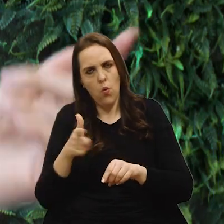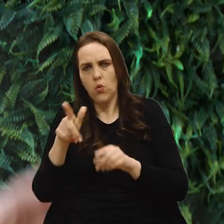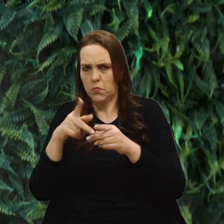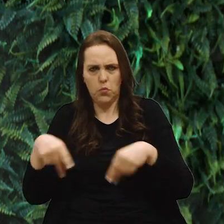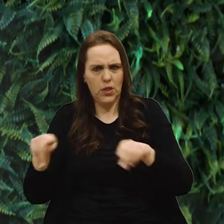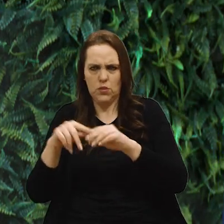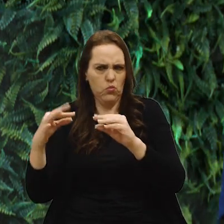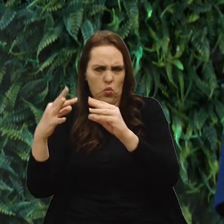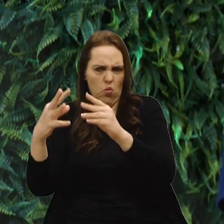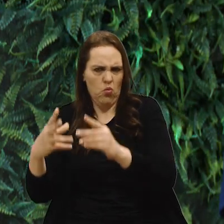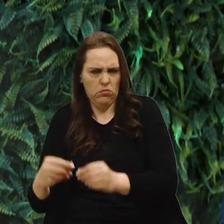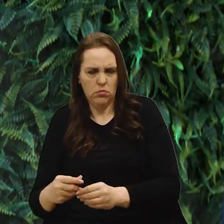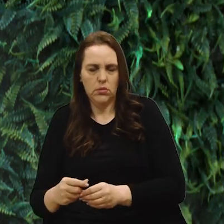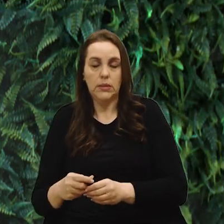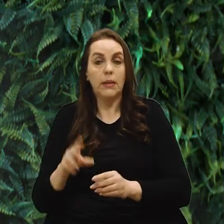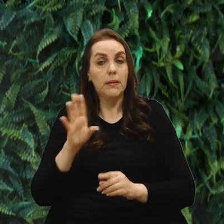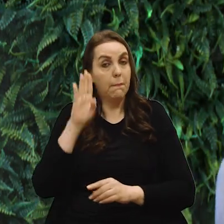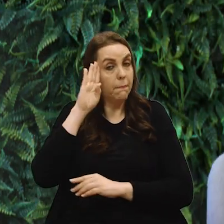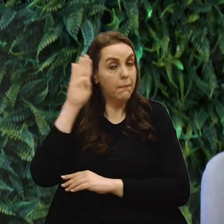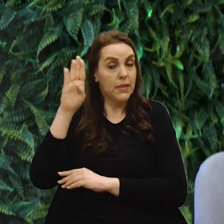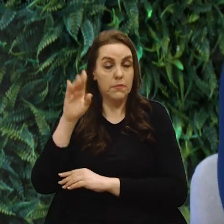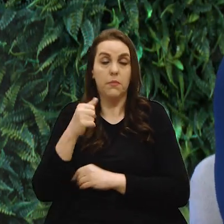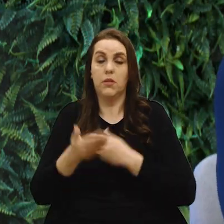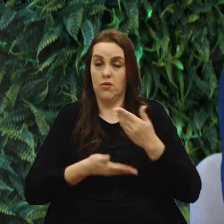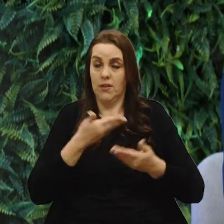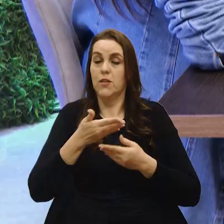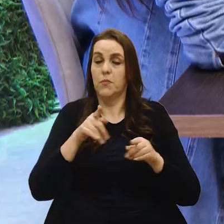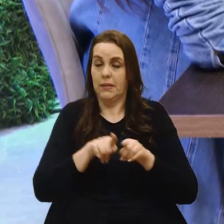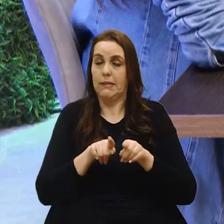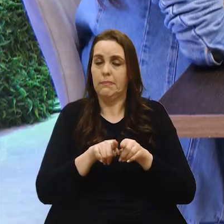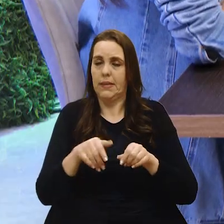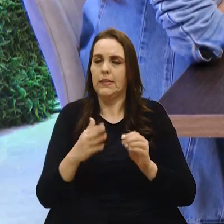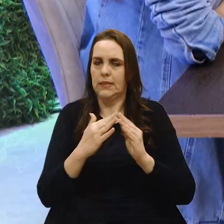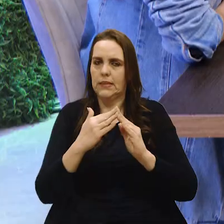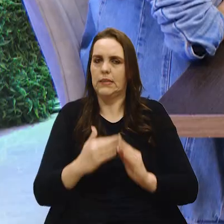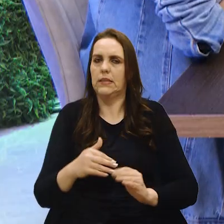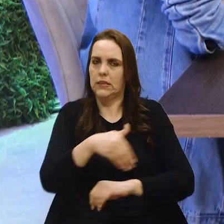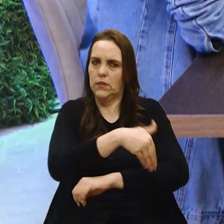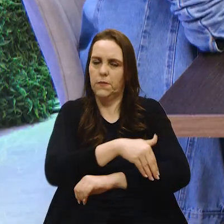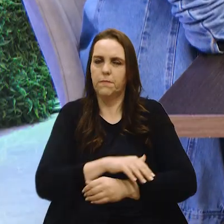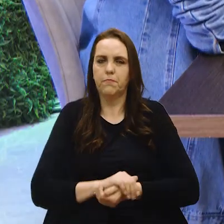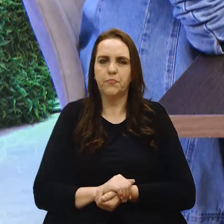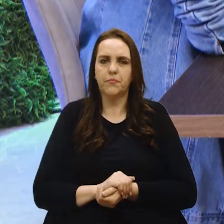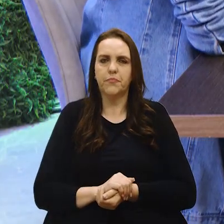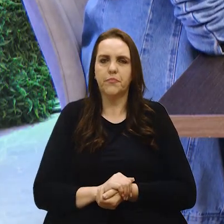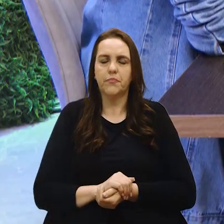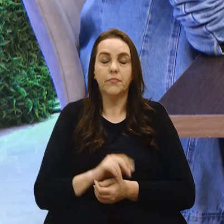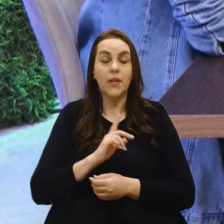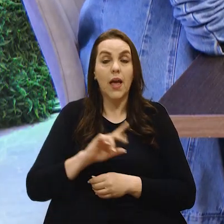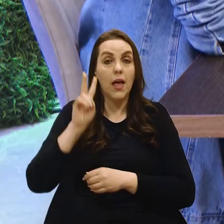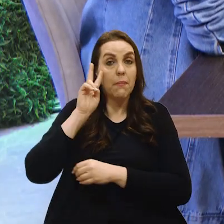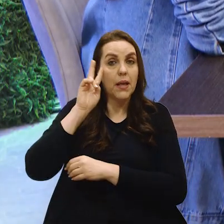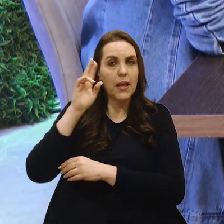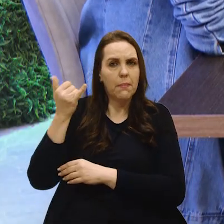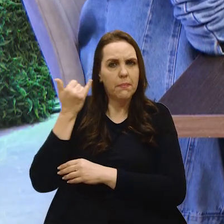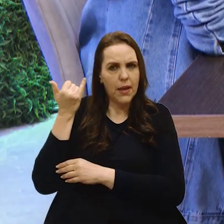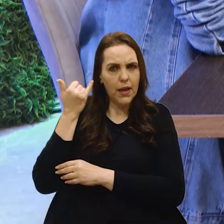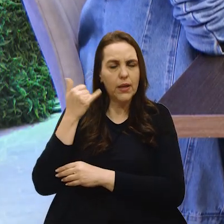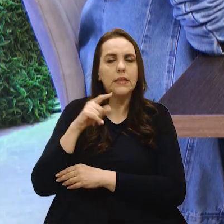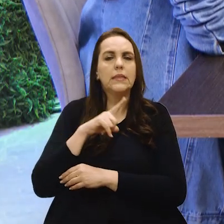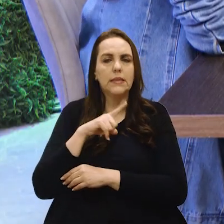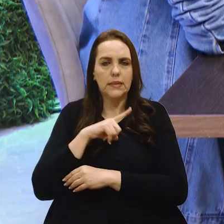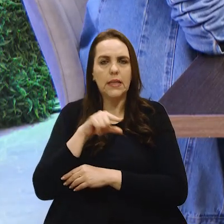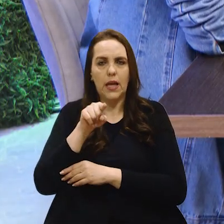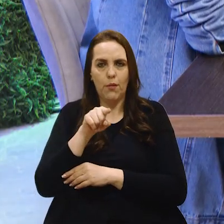atende também, mas né? Atende, e acho que principalmente, né? Olha só, a minha direção lembrou que a gente tem